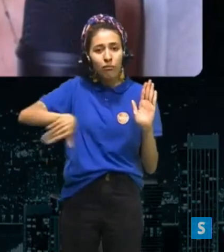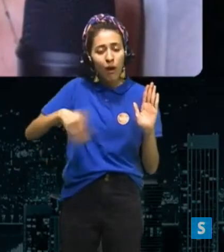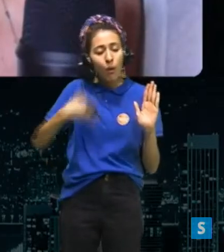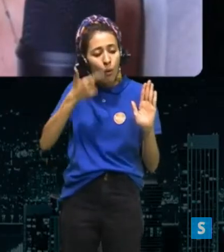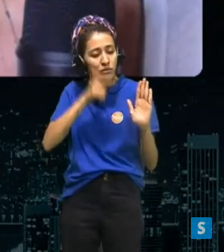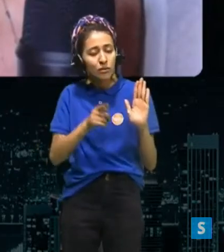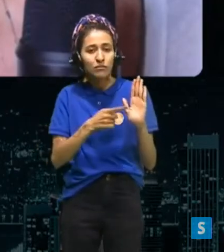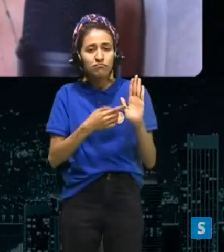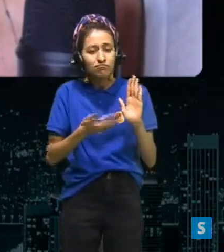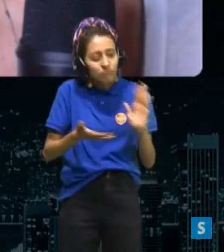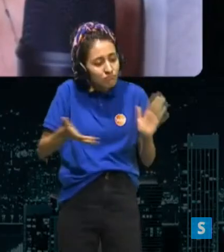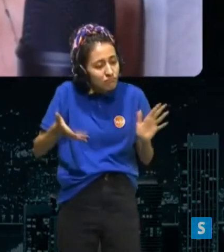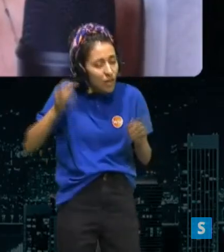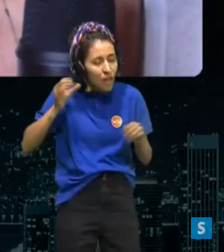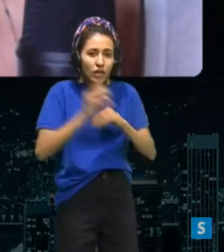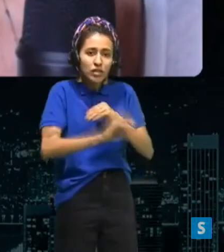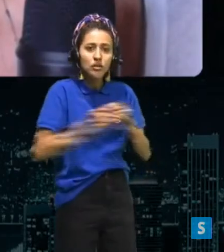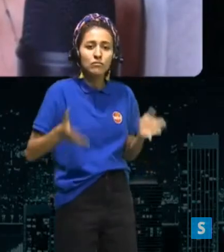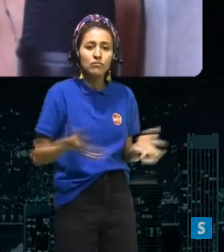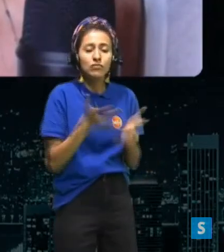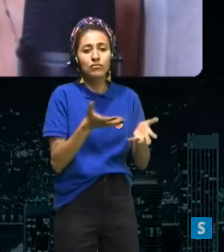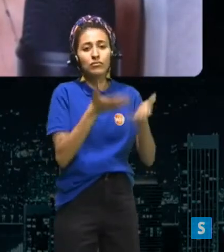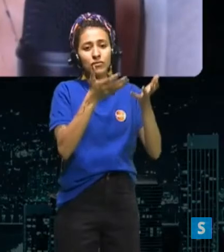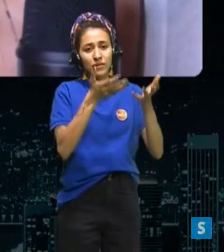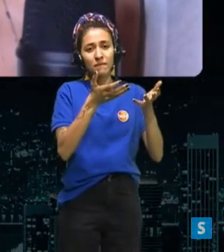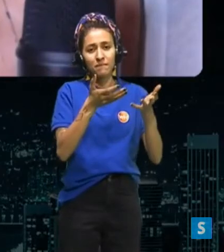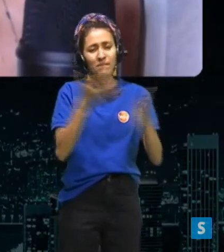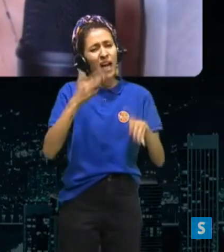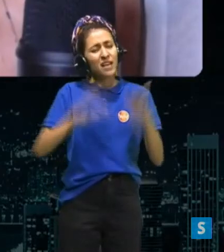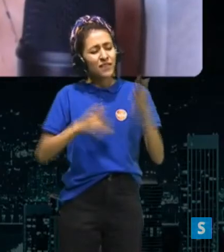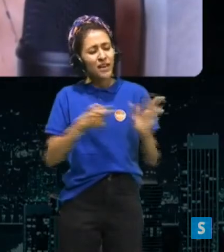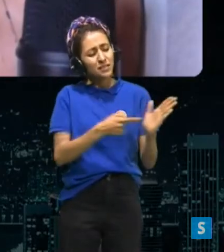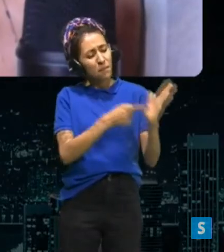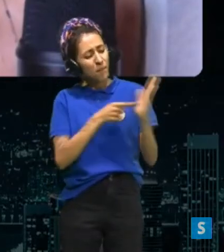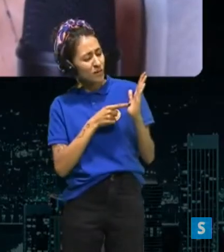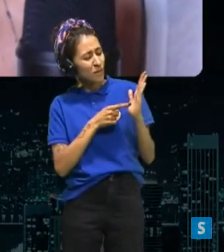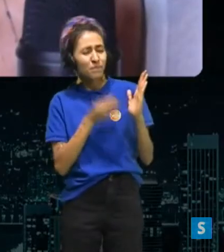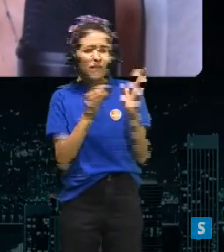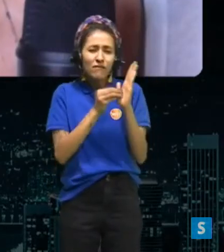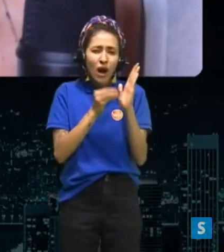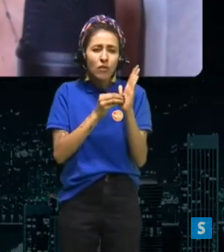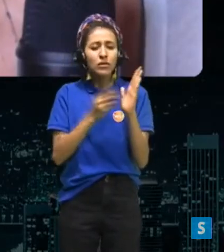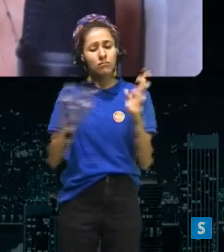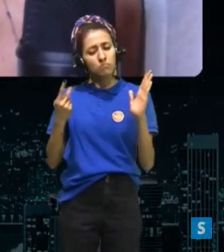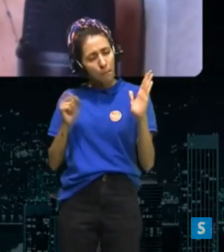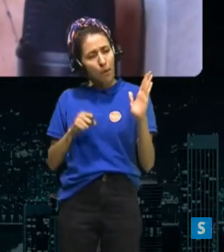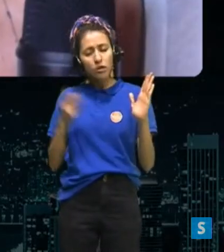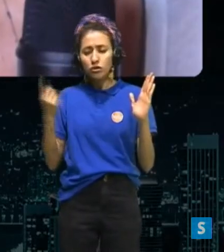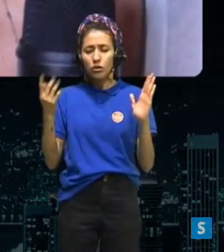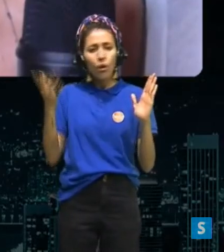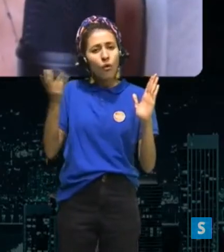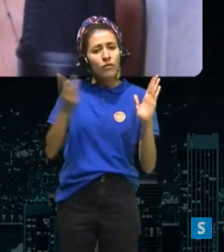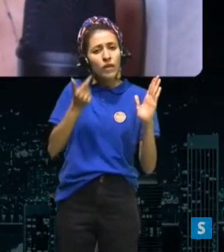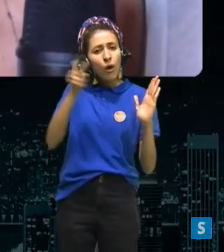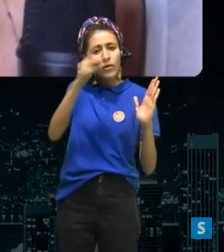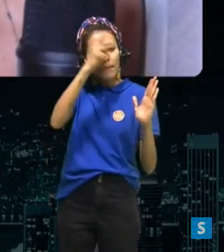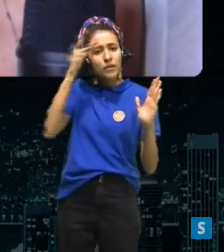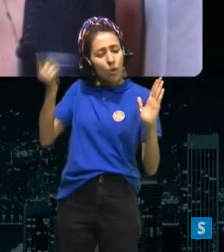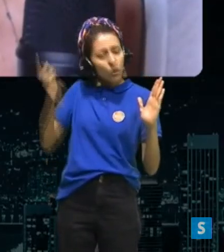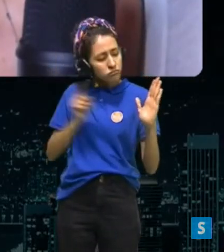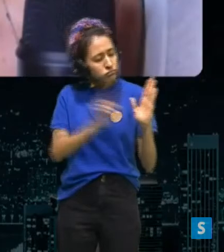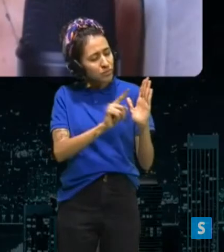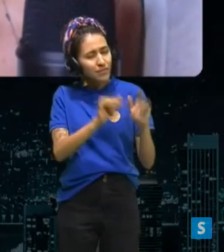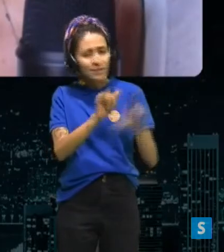fundadores por exemplo minorias que a gente se preocupa Tá acessando um problema que é importante para a gente